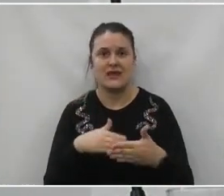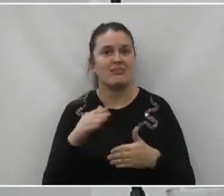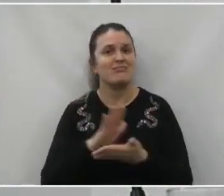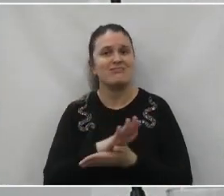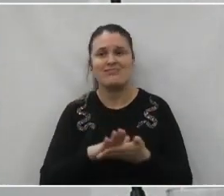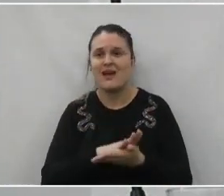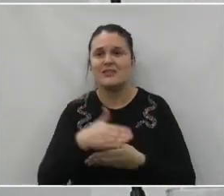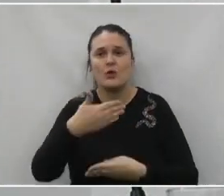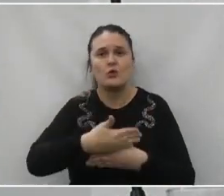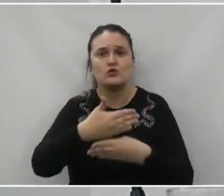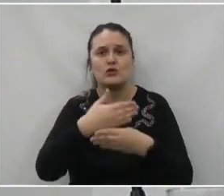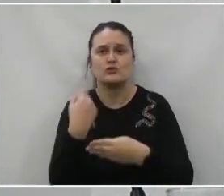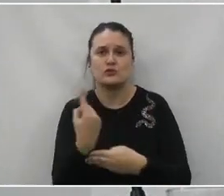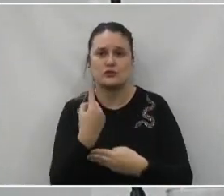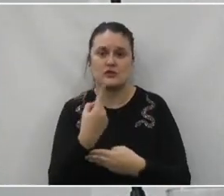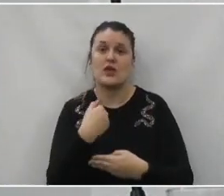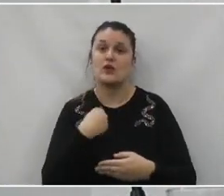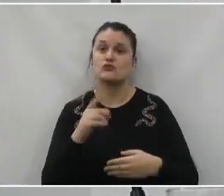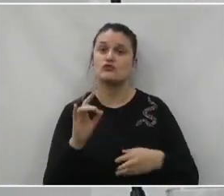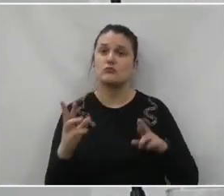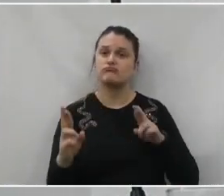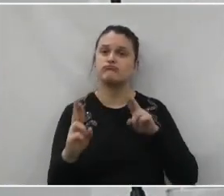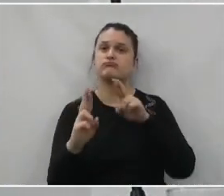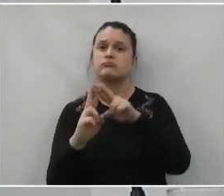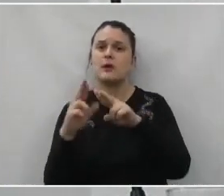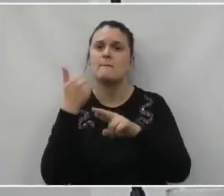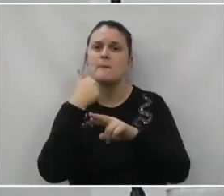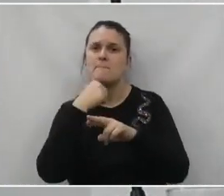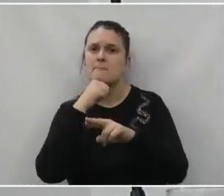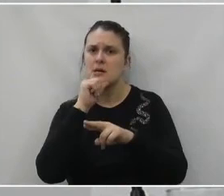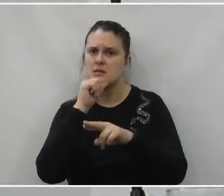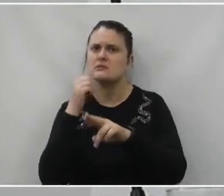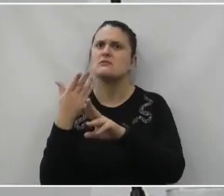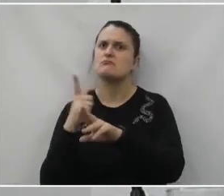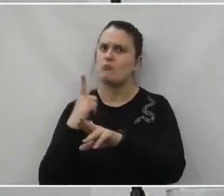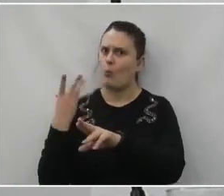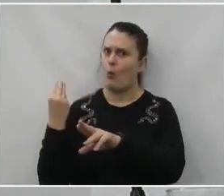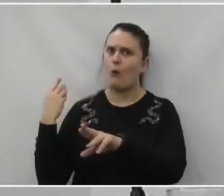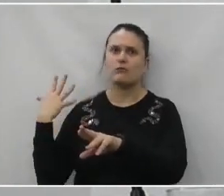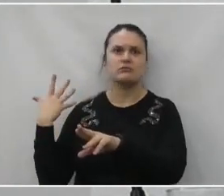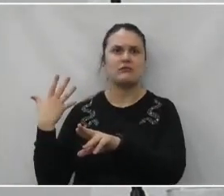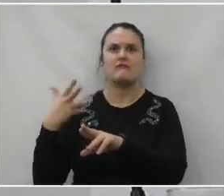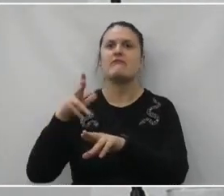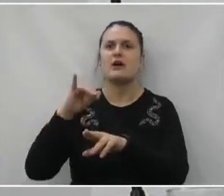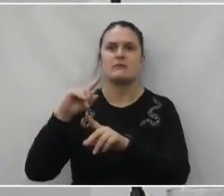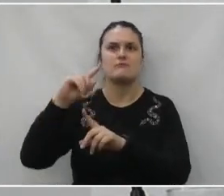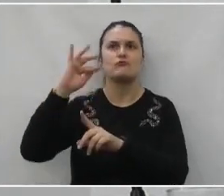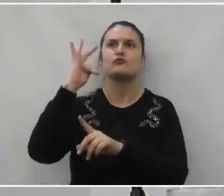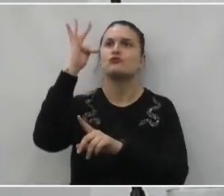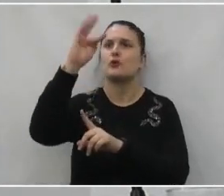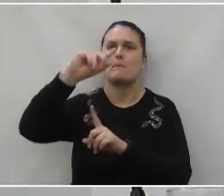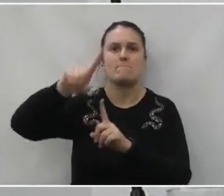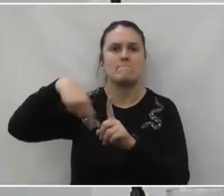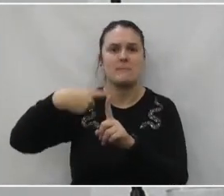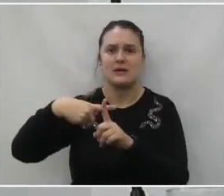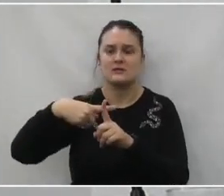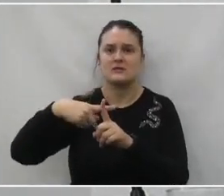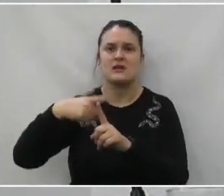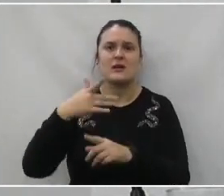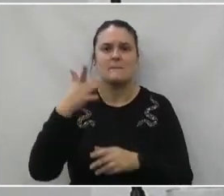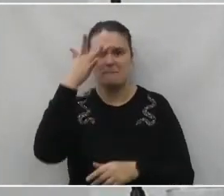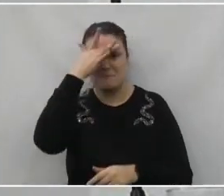sozinho, apenas represento as mães, que são muitas, e serão mais. Cidadãs que não buscam nada